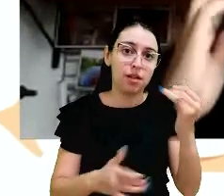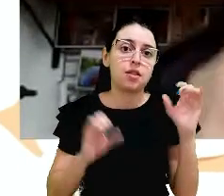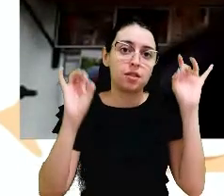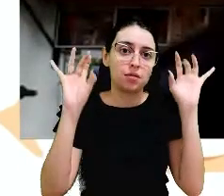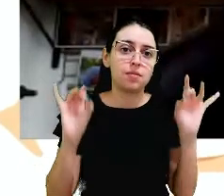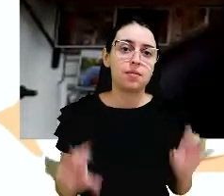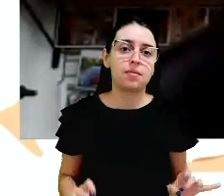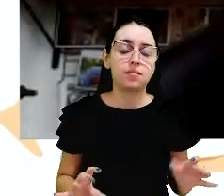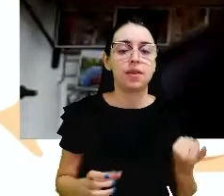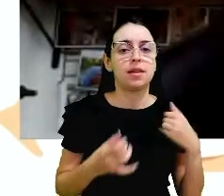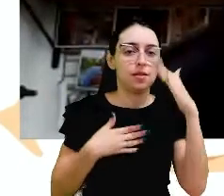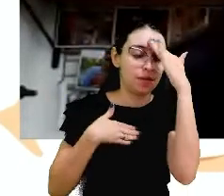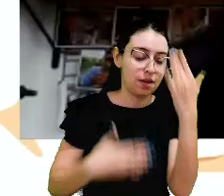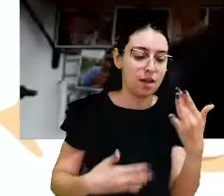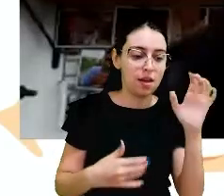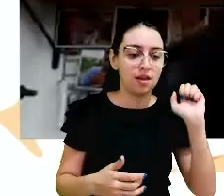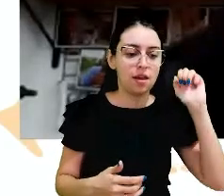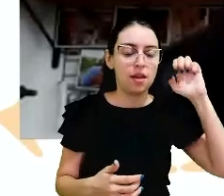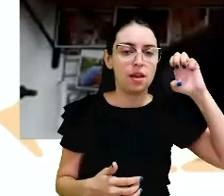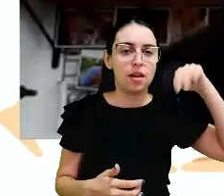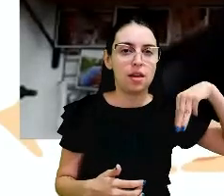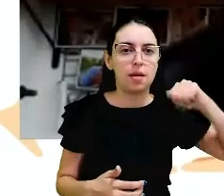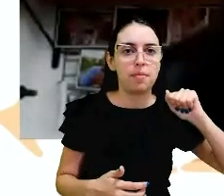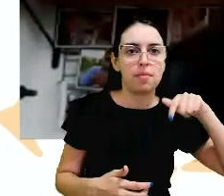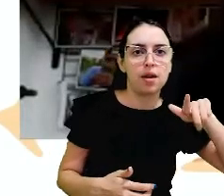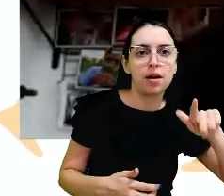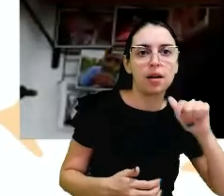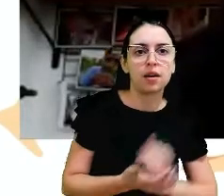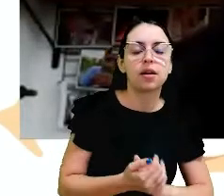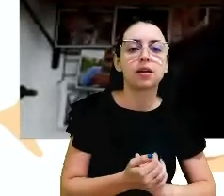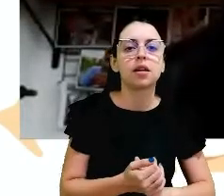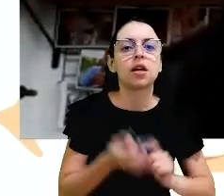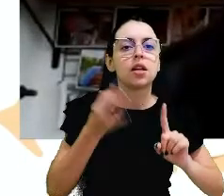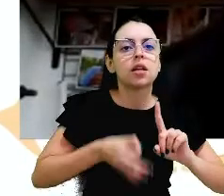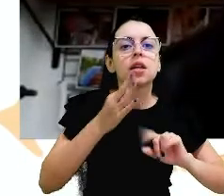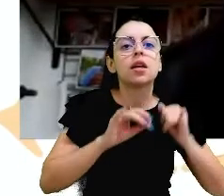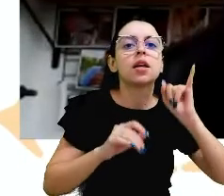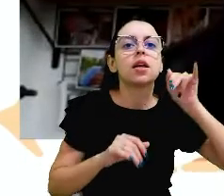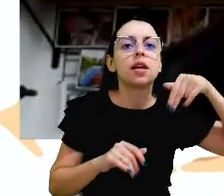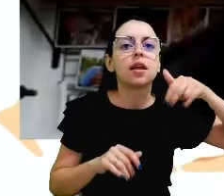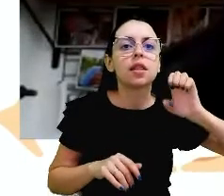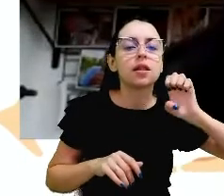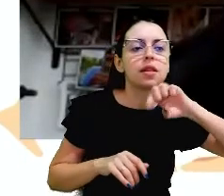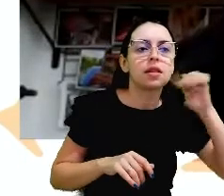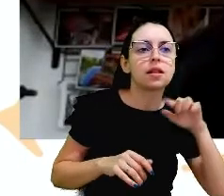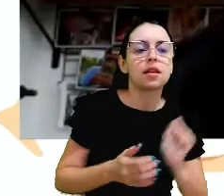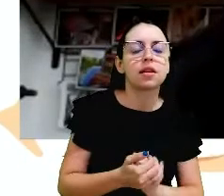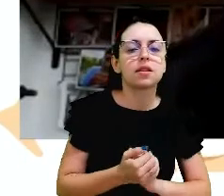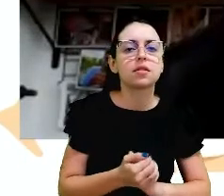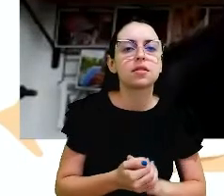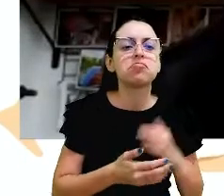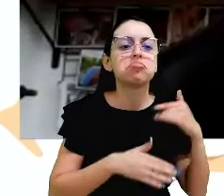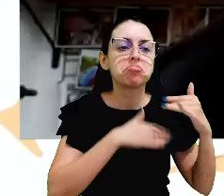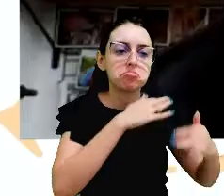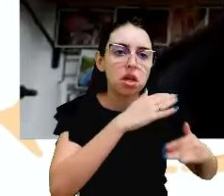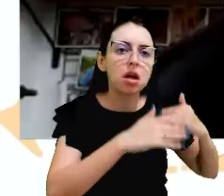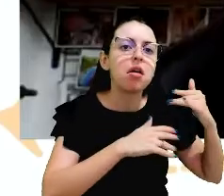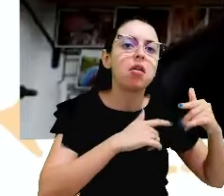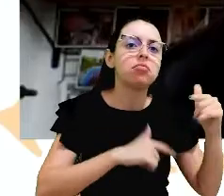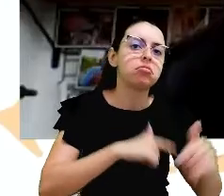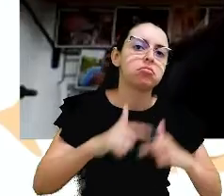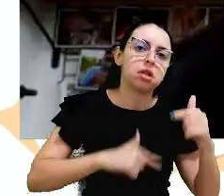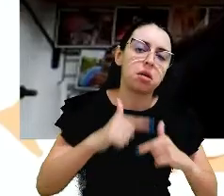à EMAG, uma saudação muito especial à desembargadora Inês Virgínia, que vem fazendo um